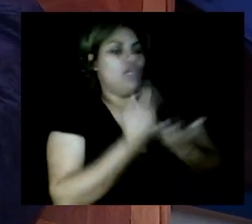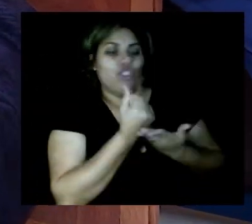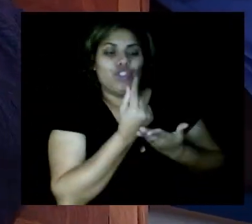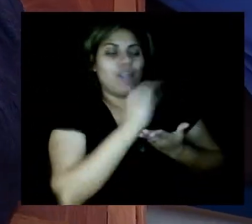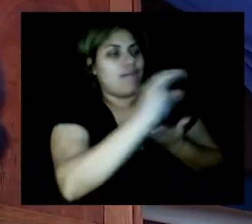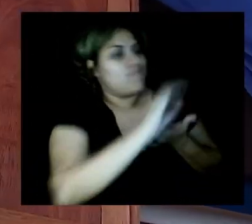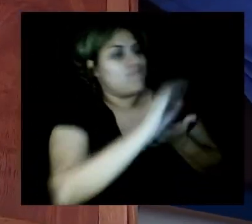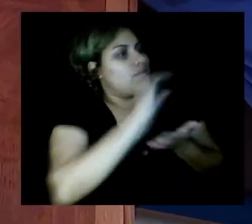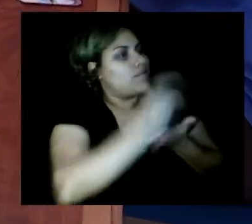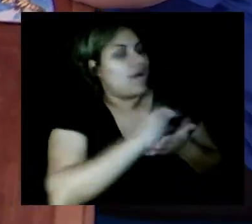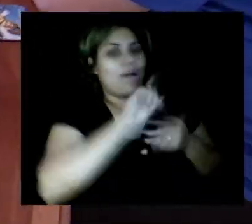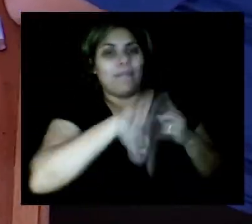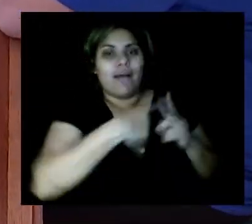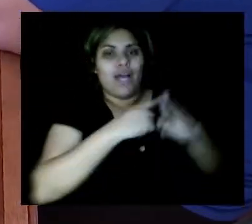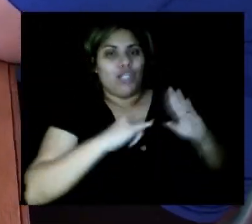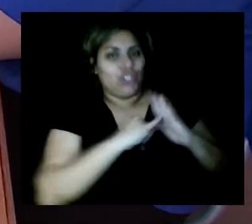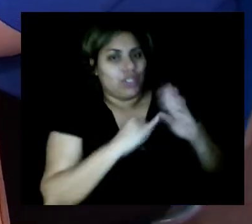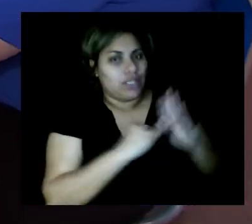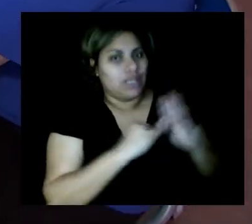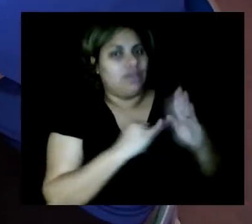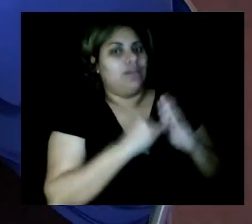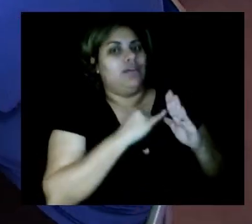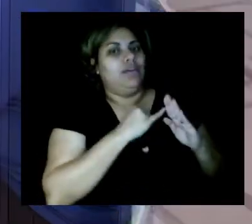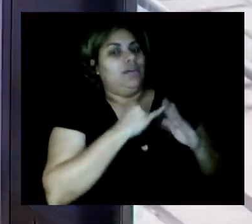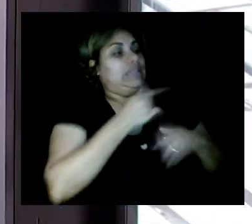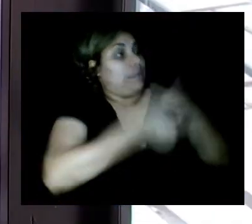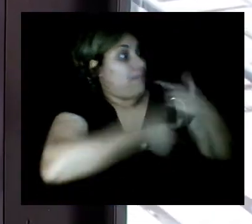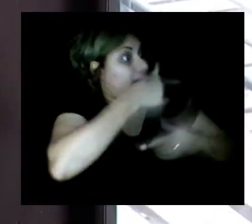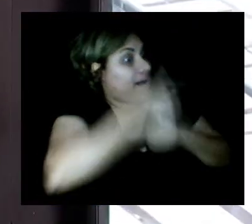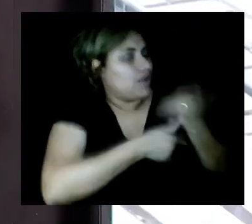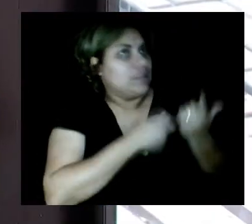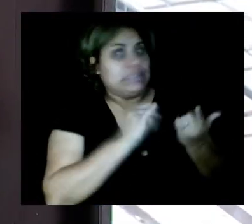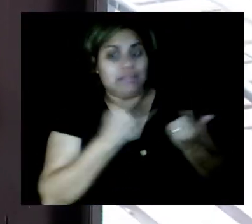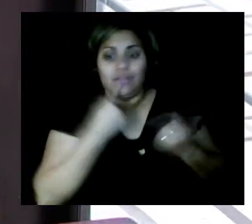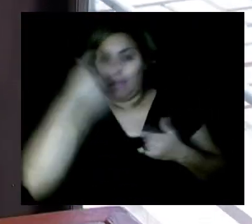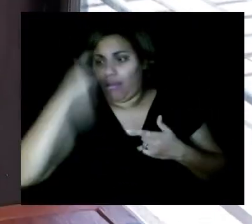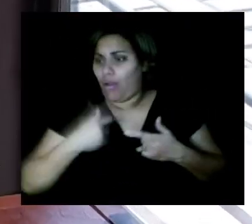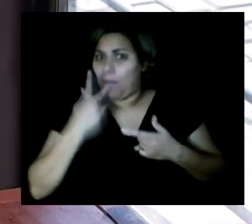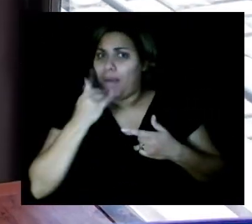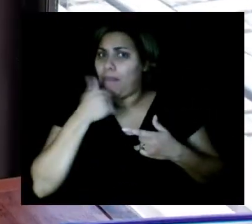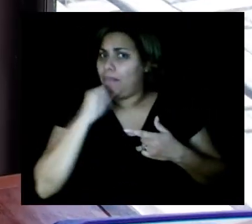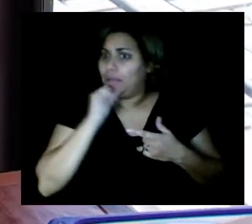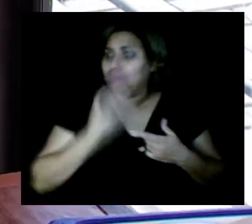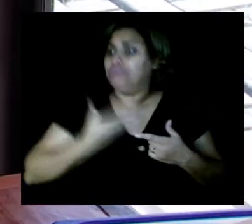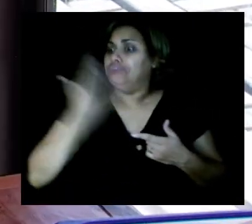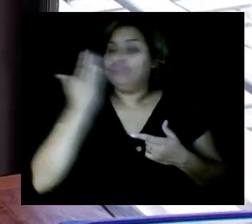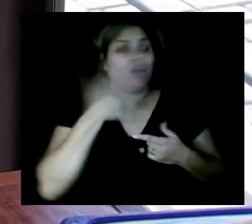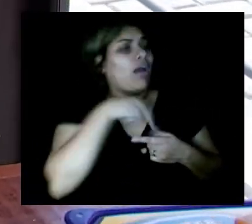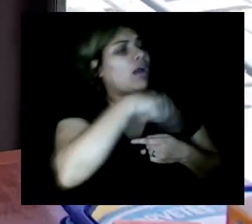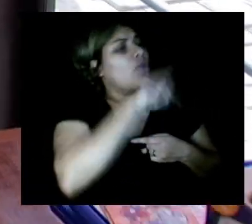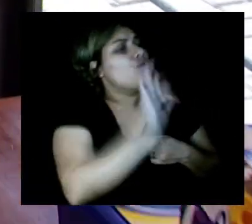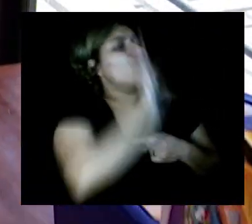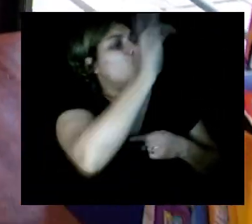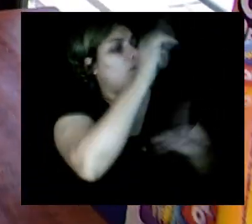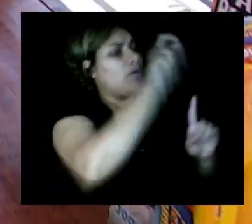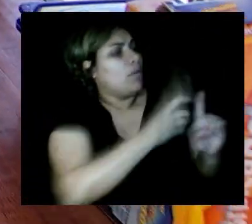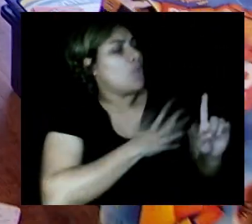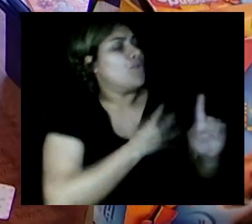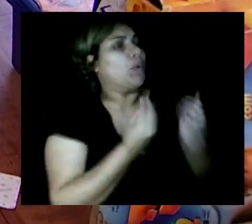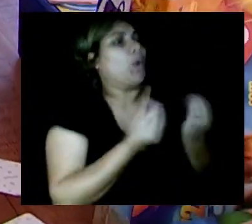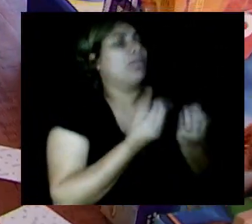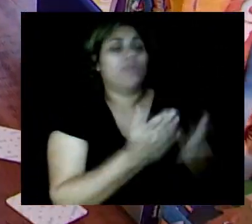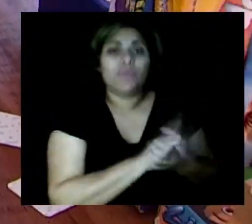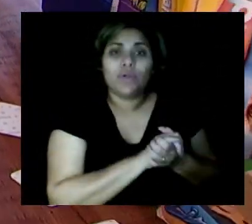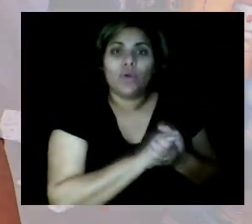gente, mercado de trabalho. O dia que nós faltarmos, o que vai ser do futuro deles? Porque hoje eles têm, são crianças,